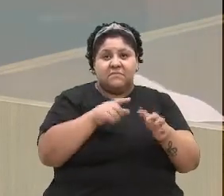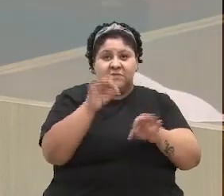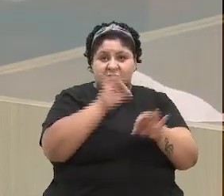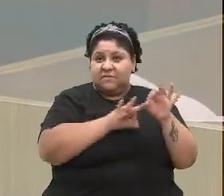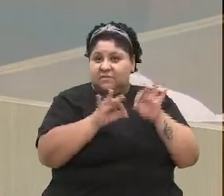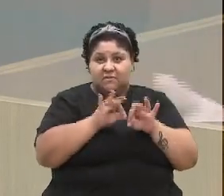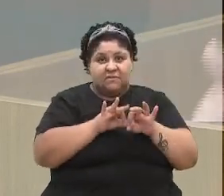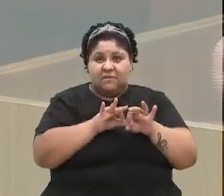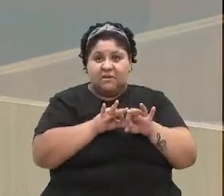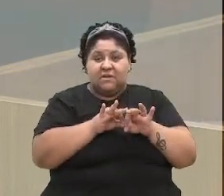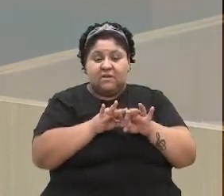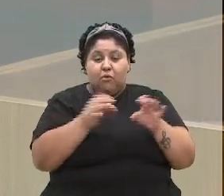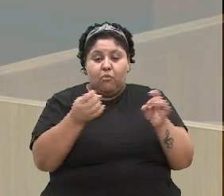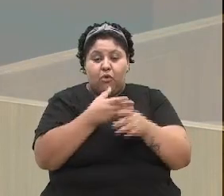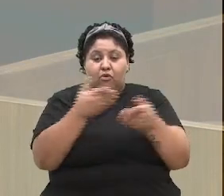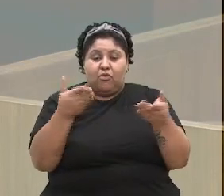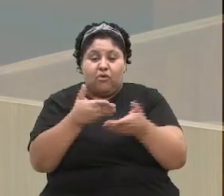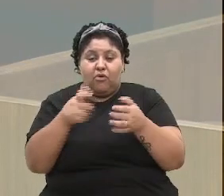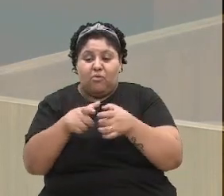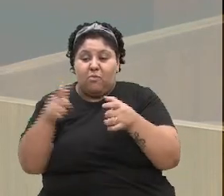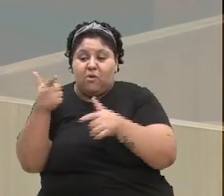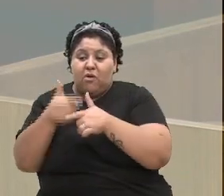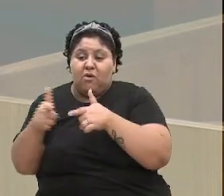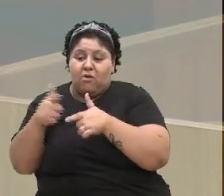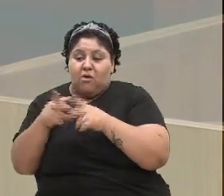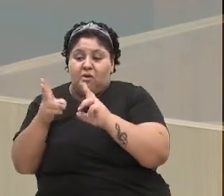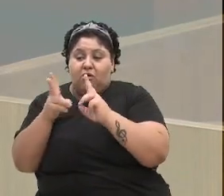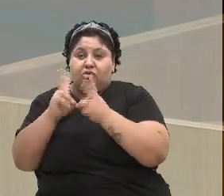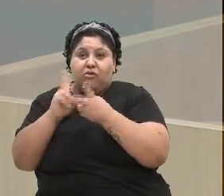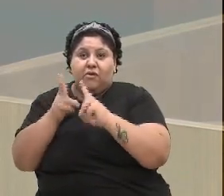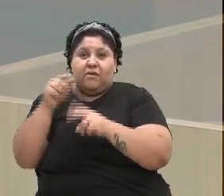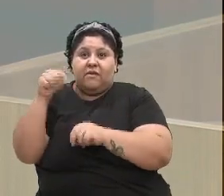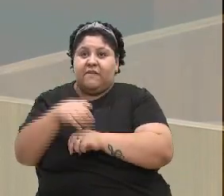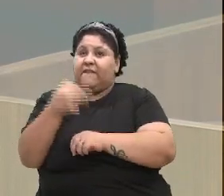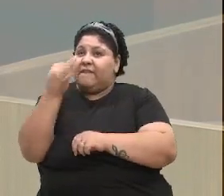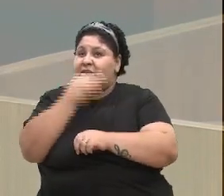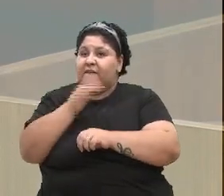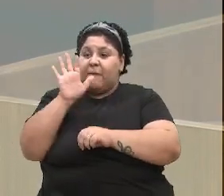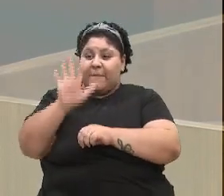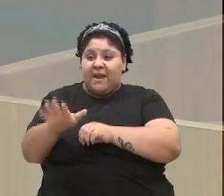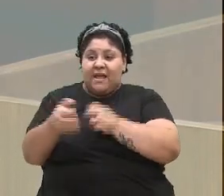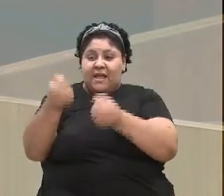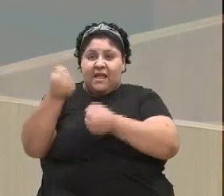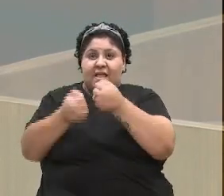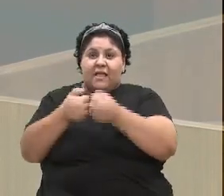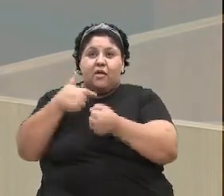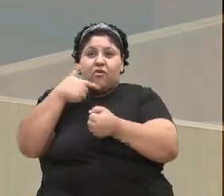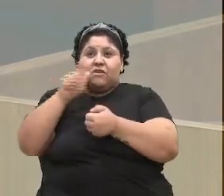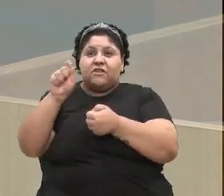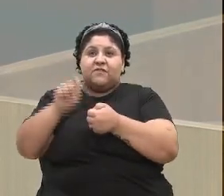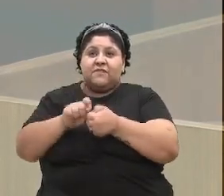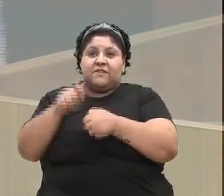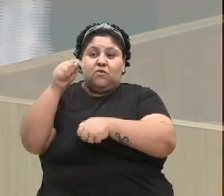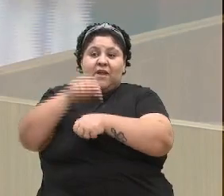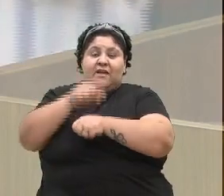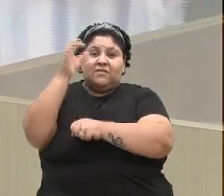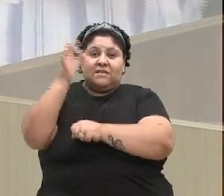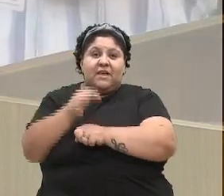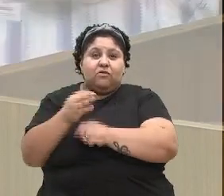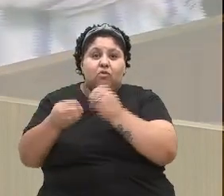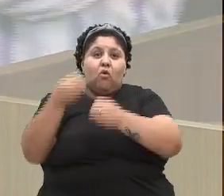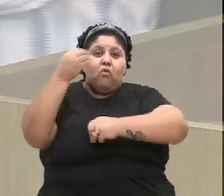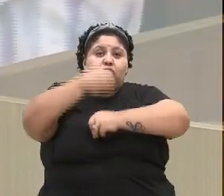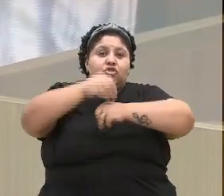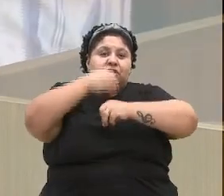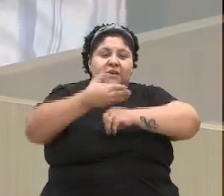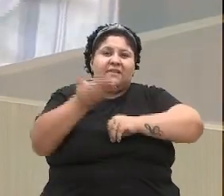ser contempladas. E o maior problema dos vanzeiros de Caxias é ficar no trânsito e não conseguir cumprir o horário. Como eu dei as dicas lá